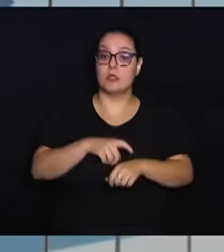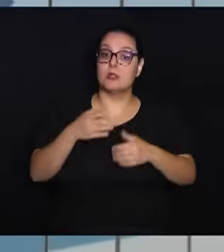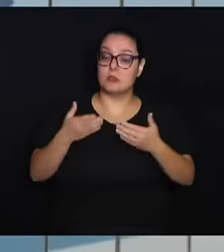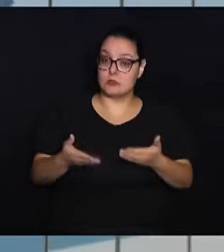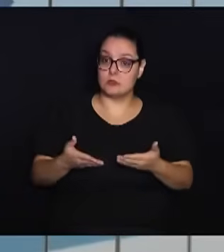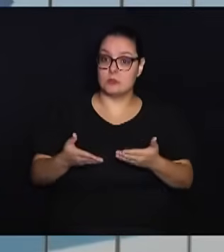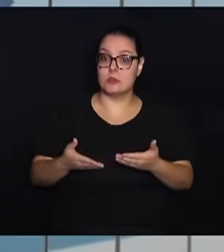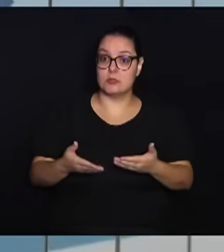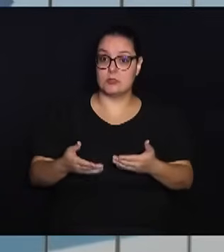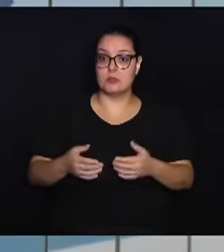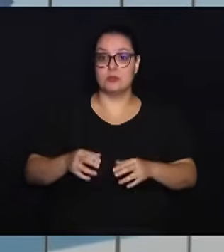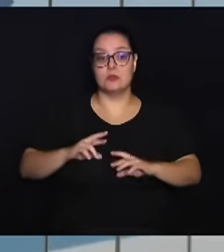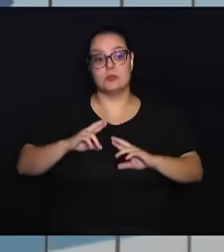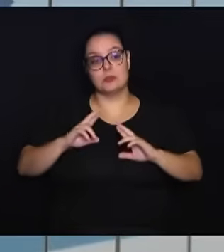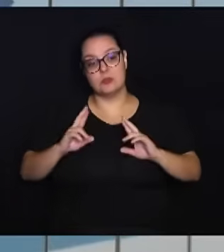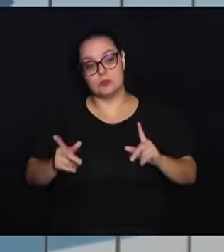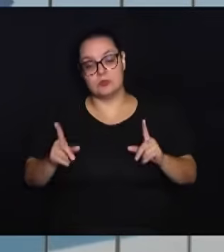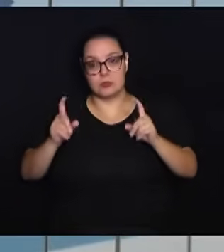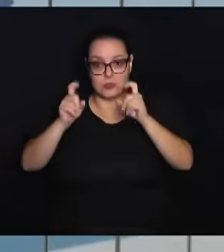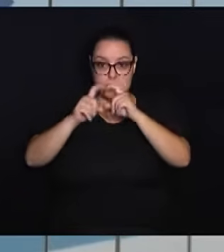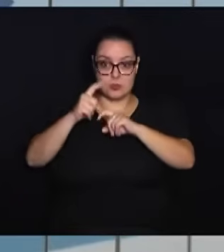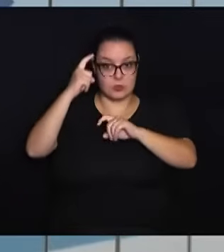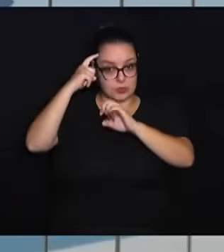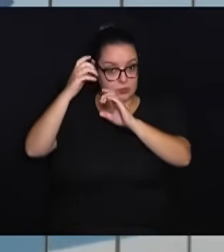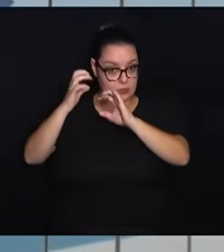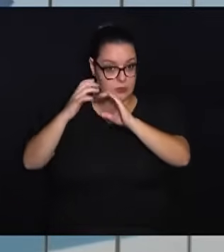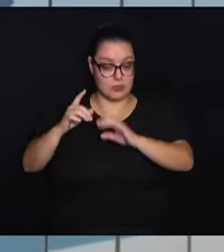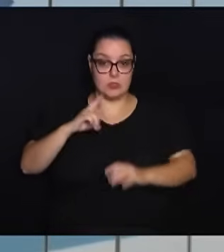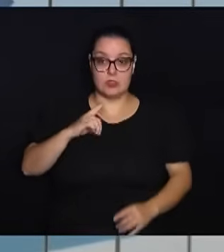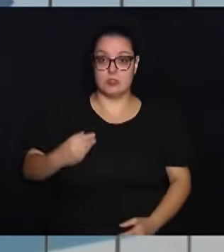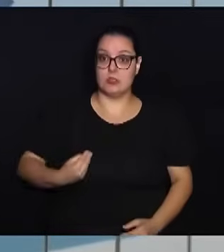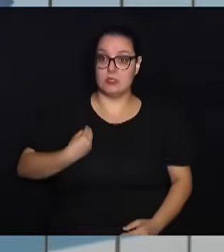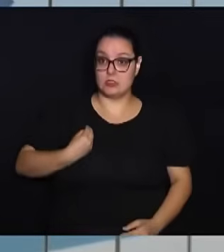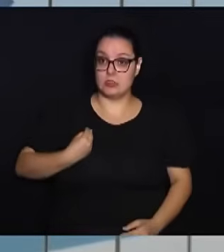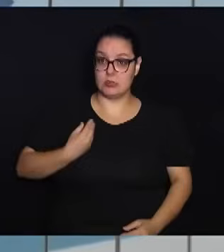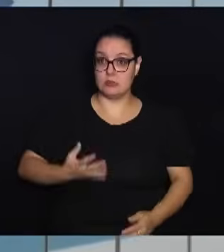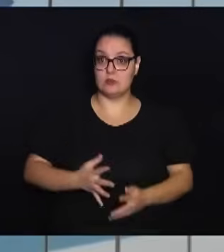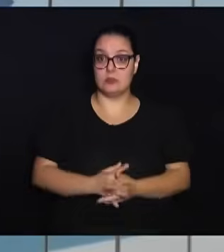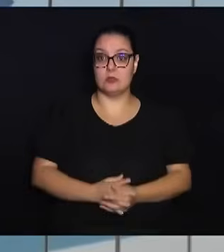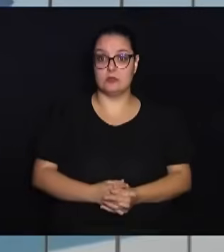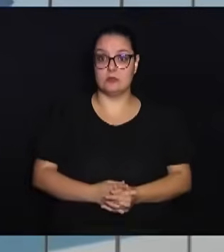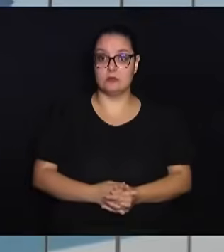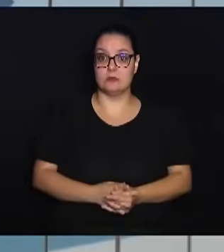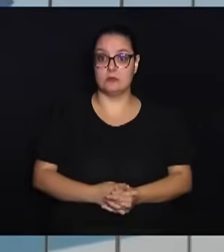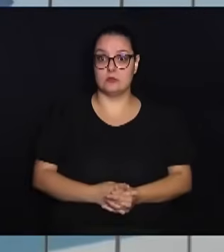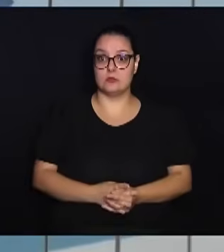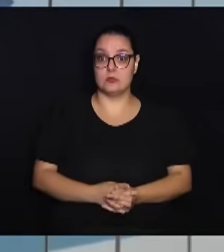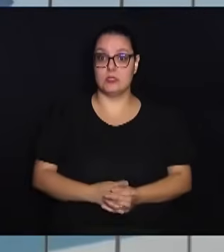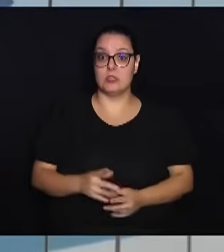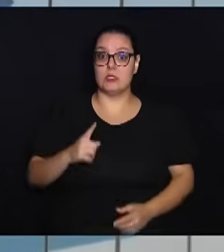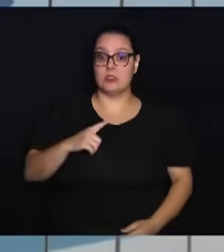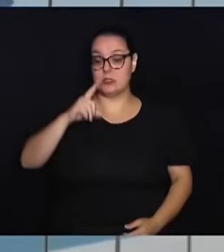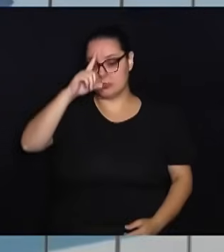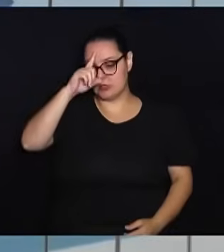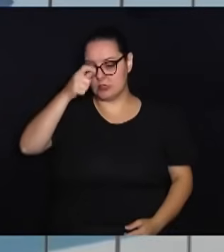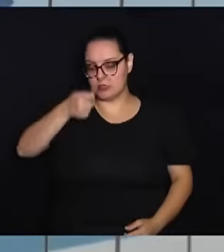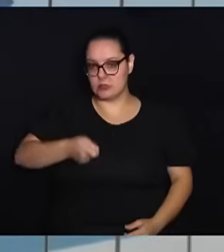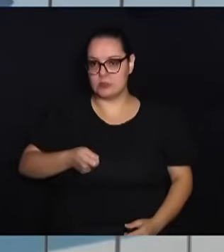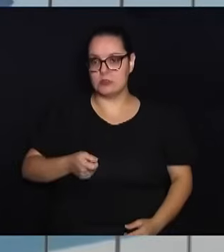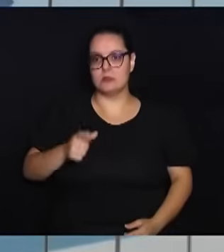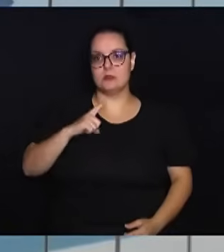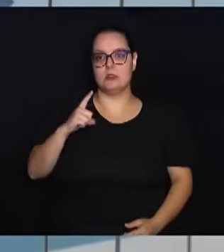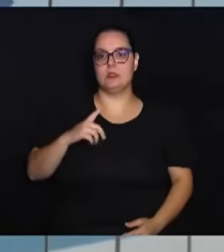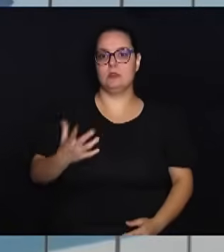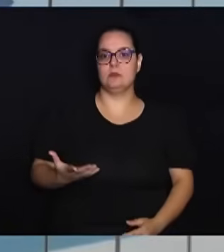de adversidade, de reflexões que a gente tem na vida, né? Que é onde você tem que tomar decisões, né? Onde